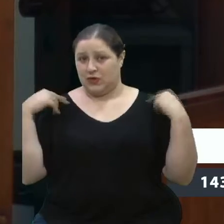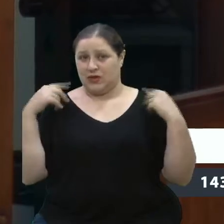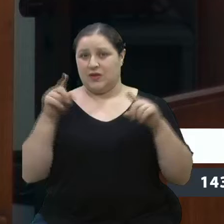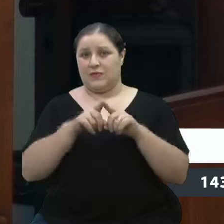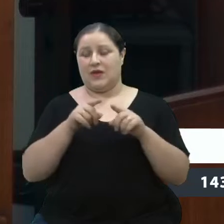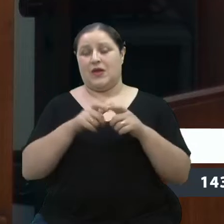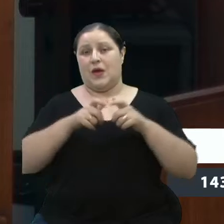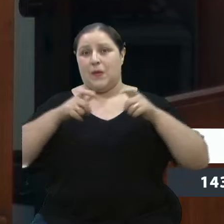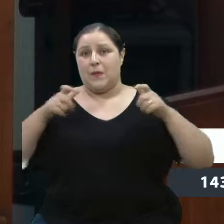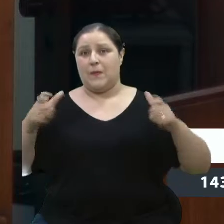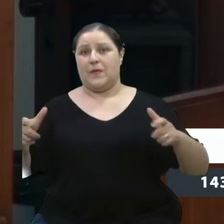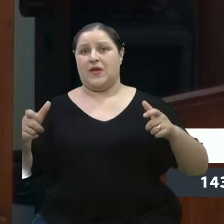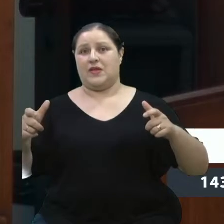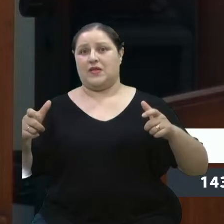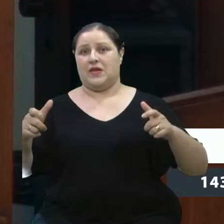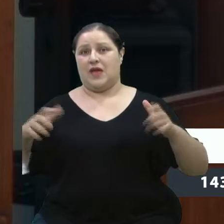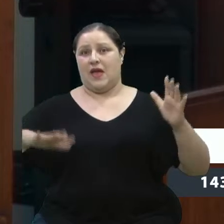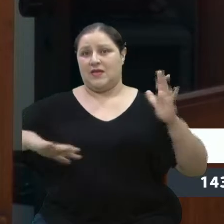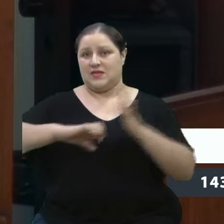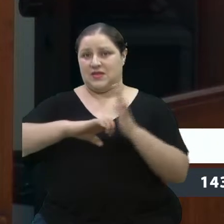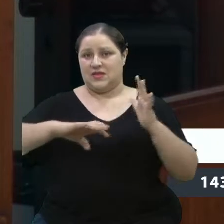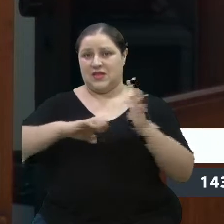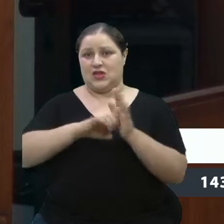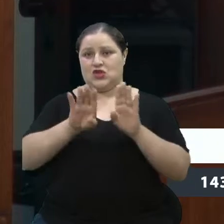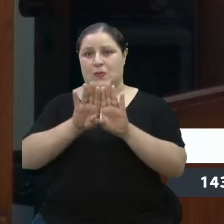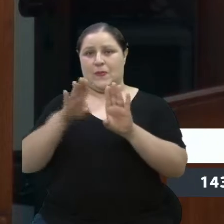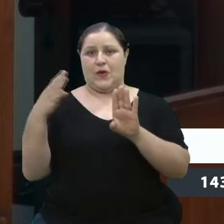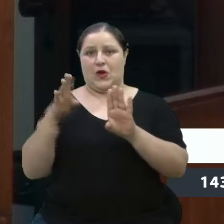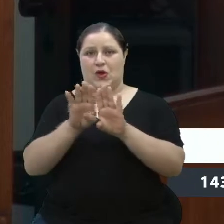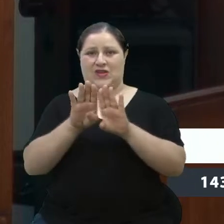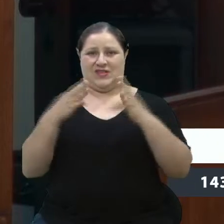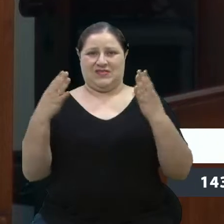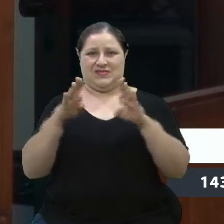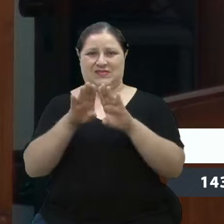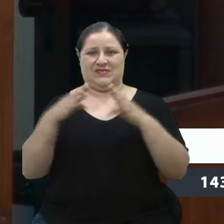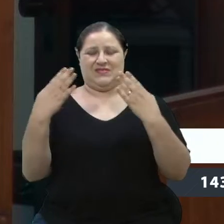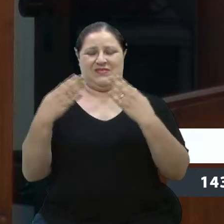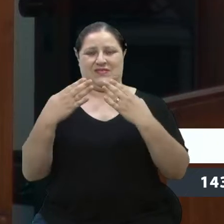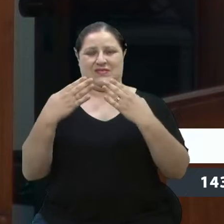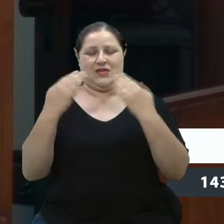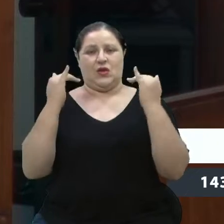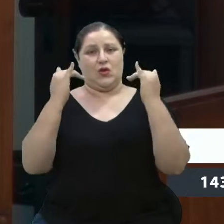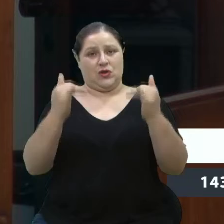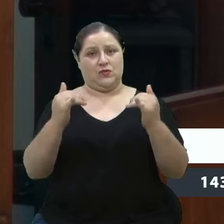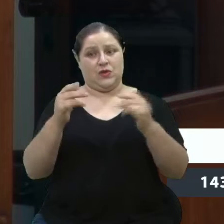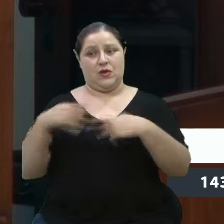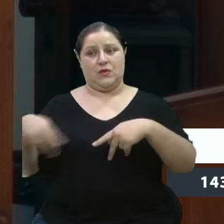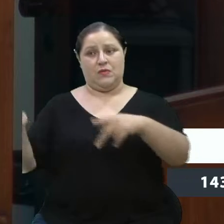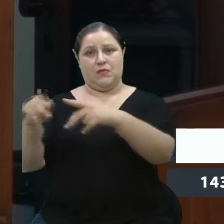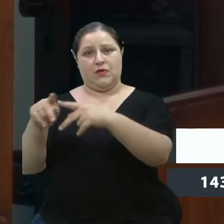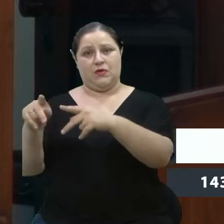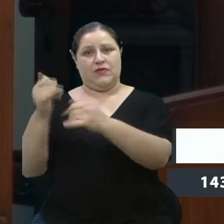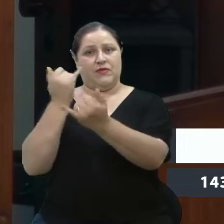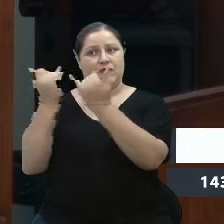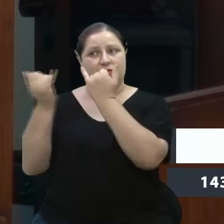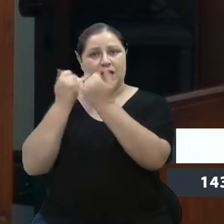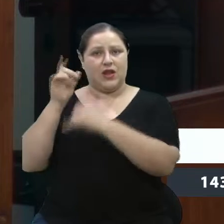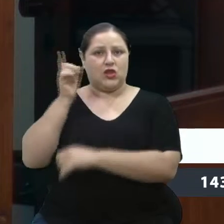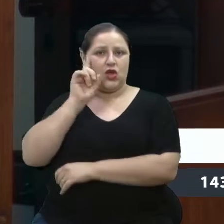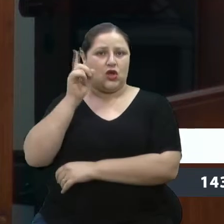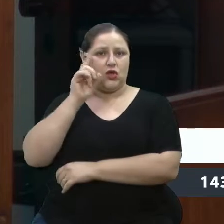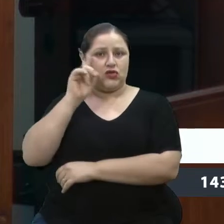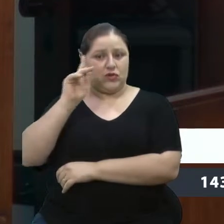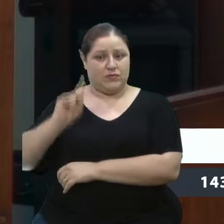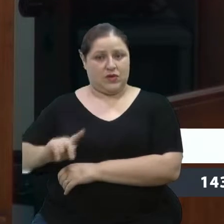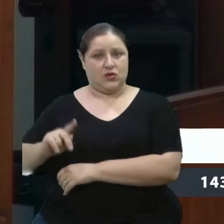os acidentes com as portas dos ônibus. Isso são coisas que a gente ouve da população todo dia. Quem está